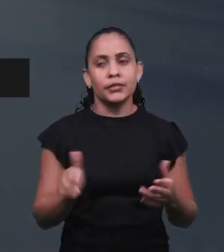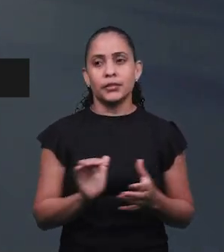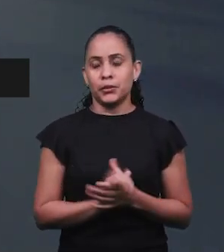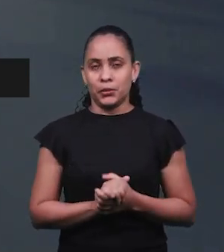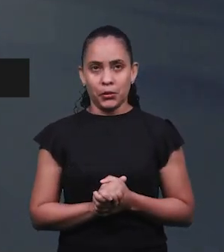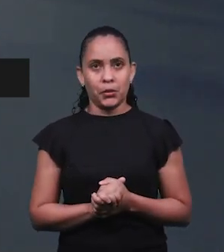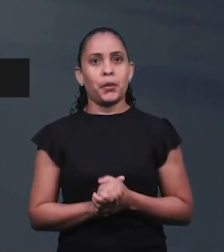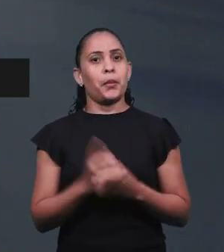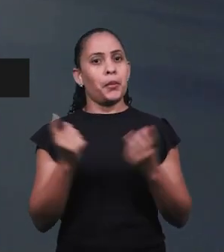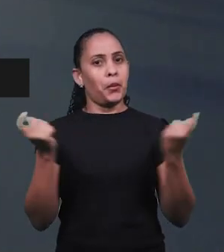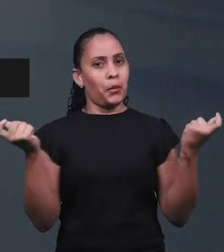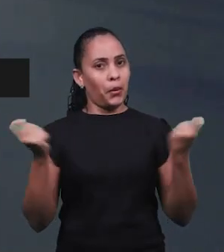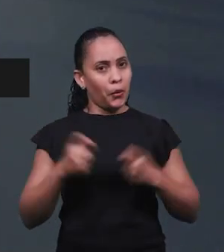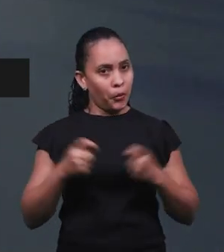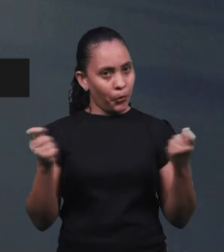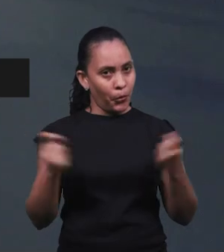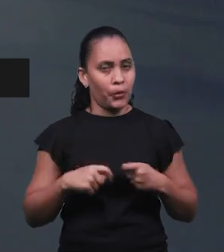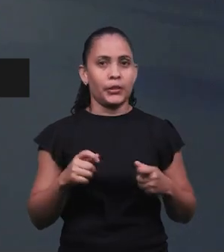medidas que podem